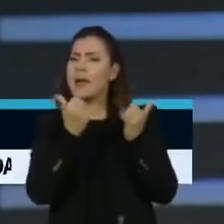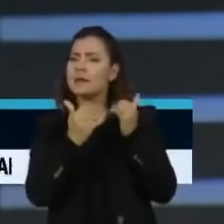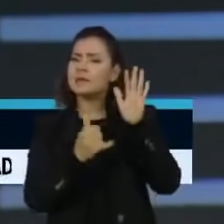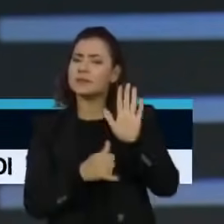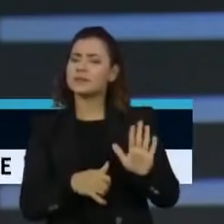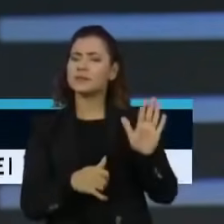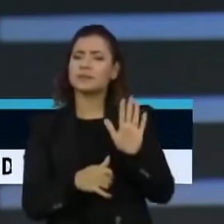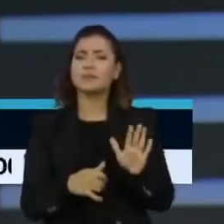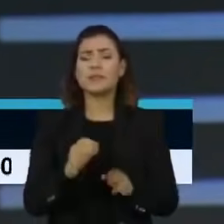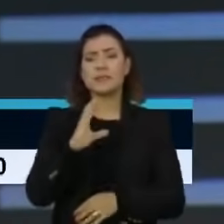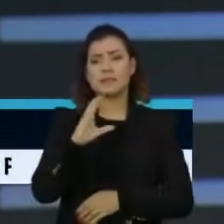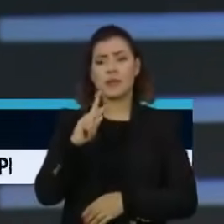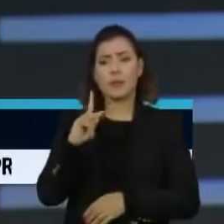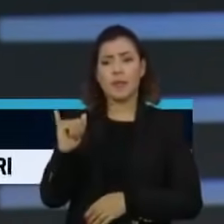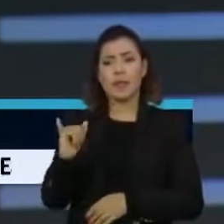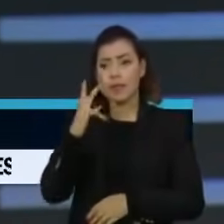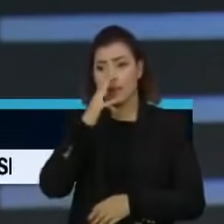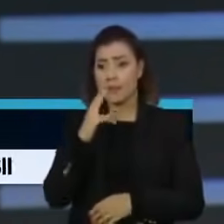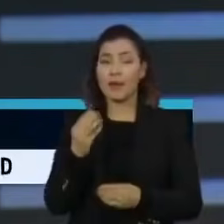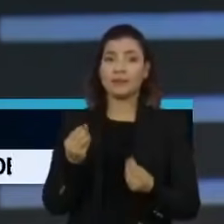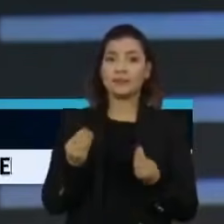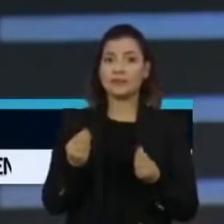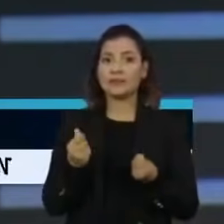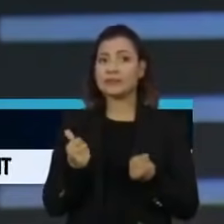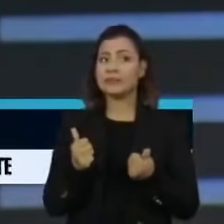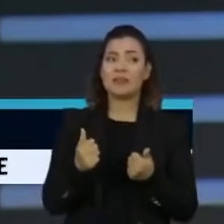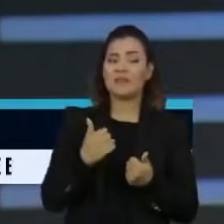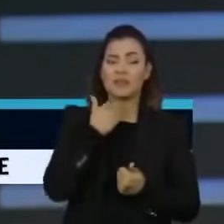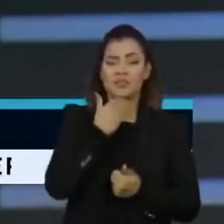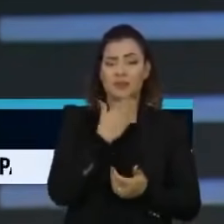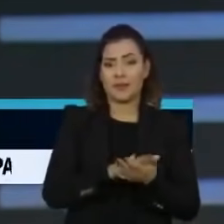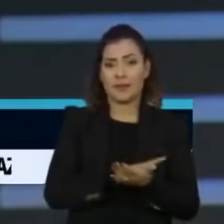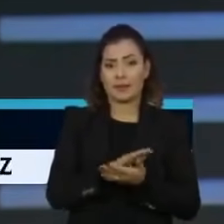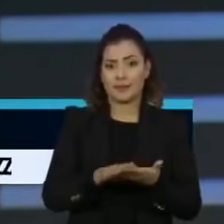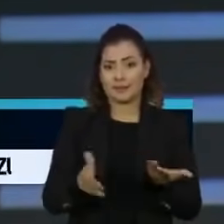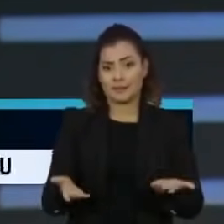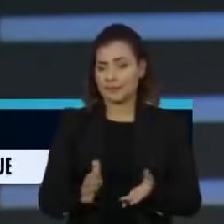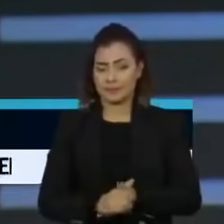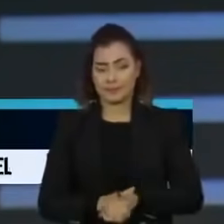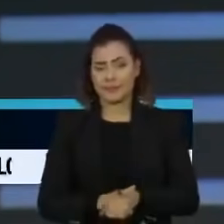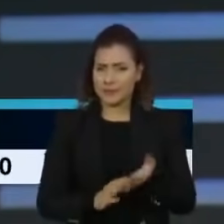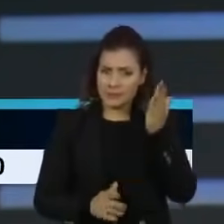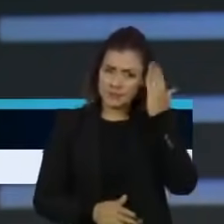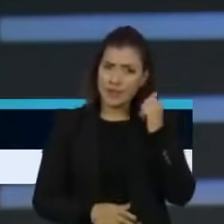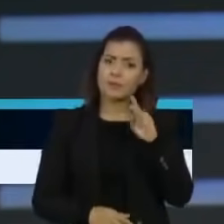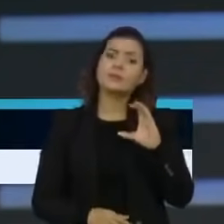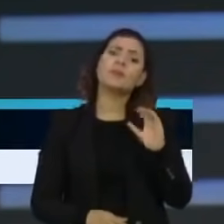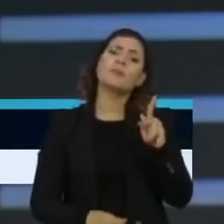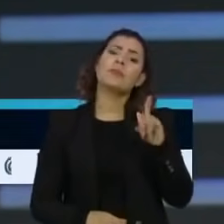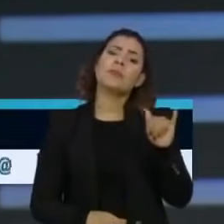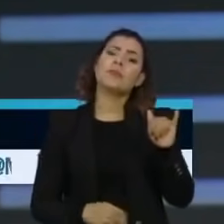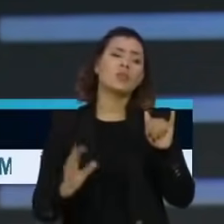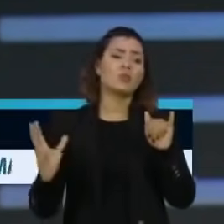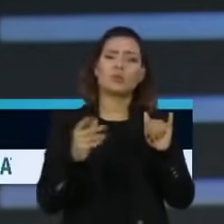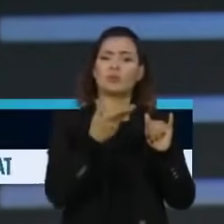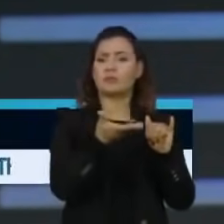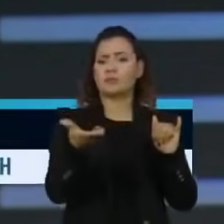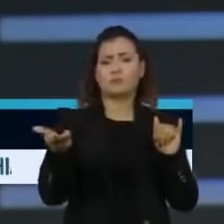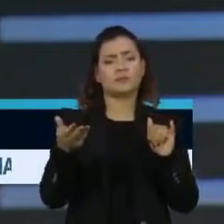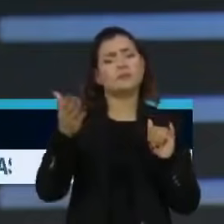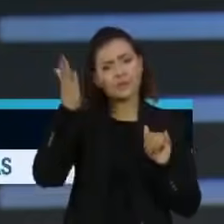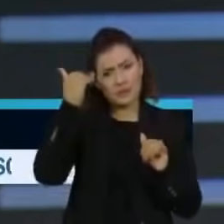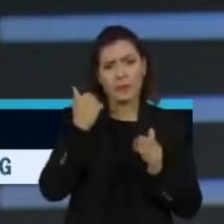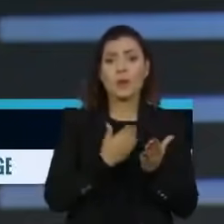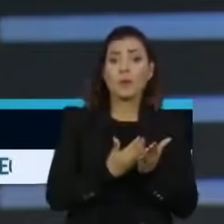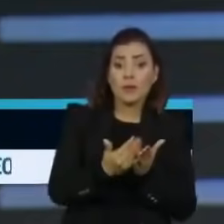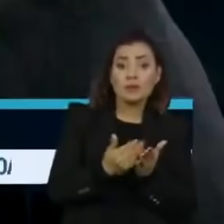essa CPI ela tá fazendo meio que uma rota em direção a pizza a gente sabe que CPI como todo mundo fala com a gente